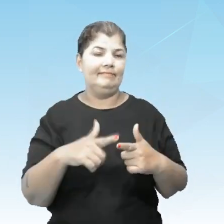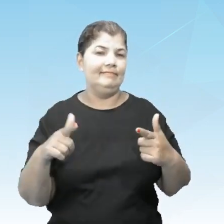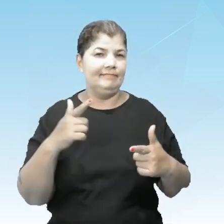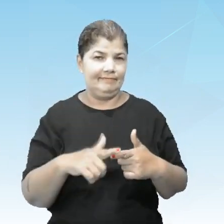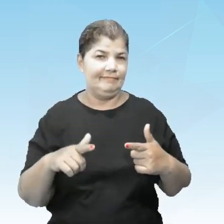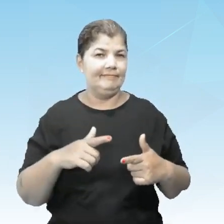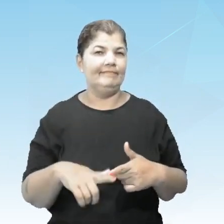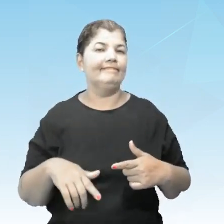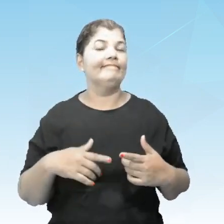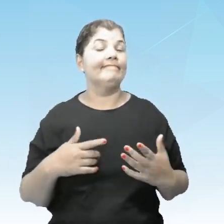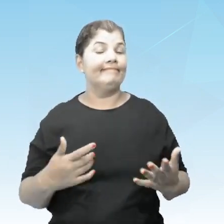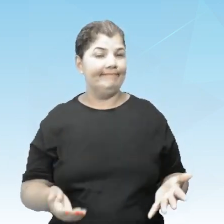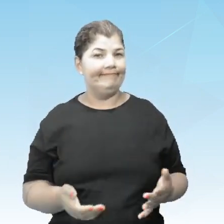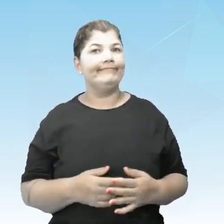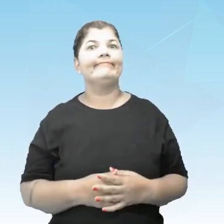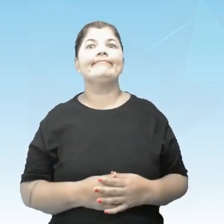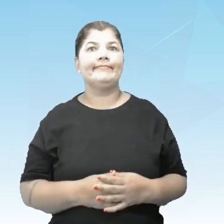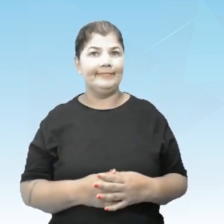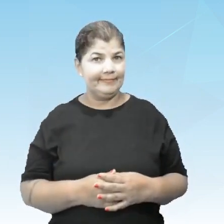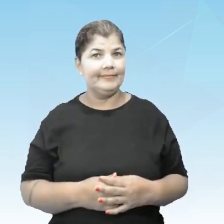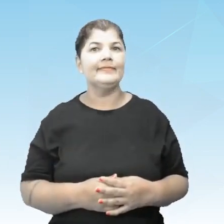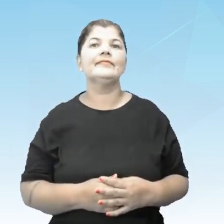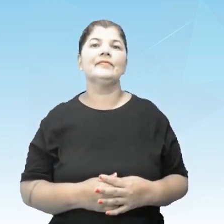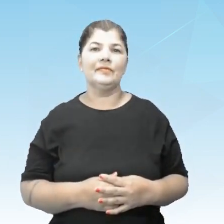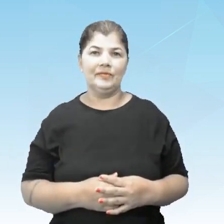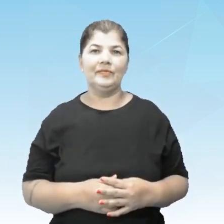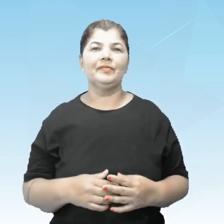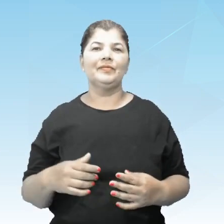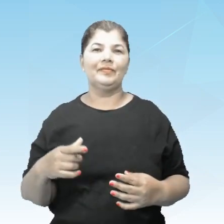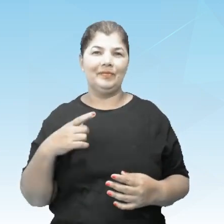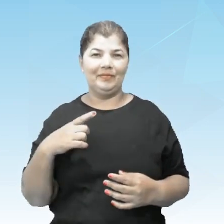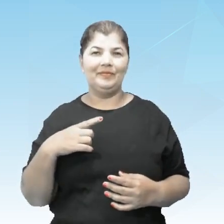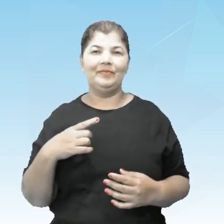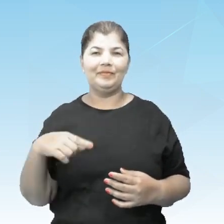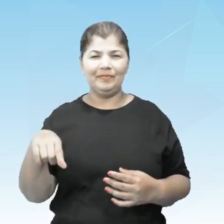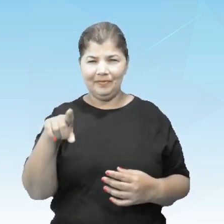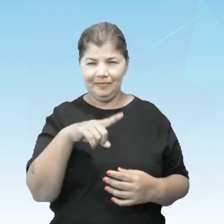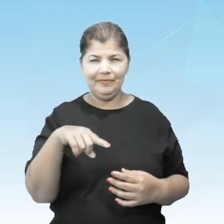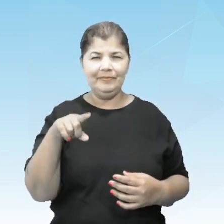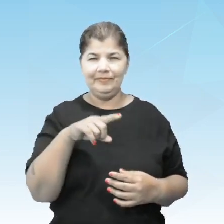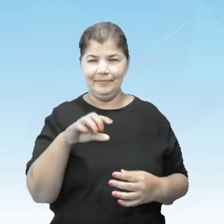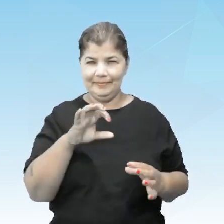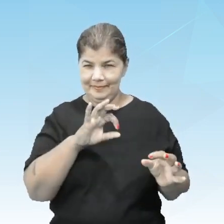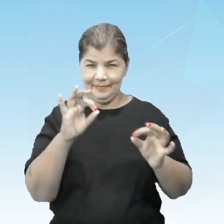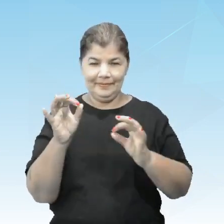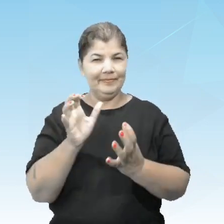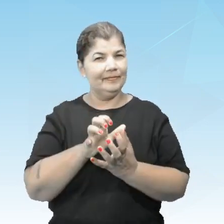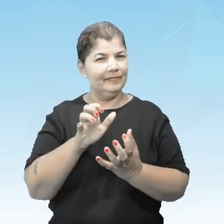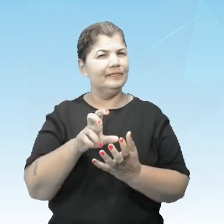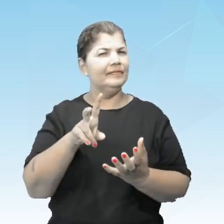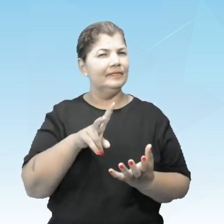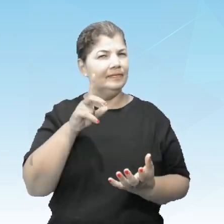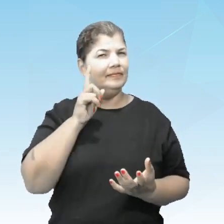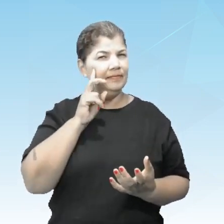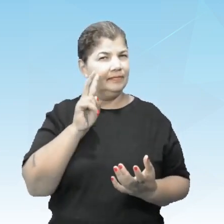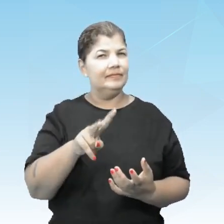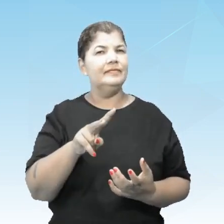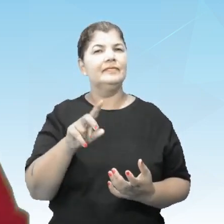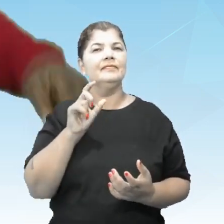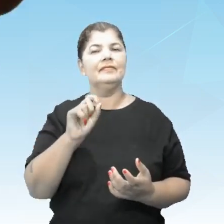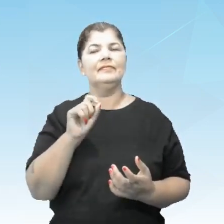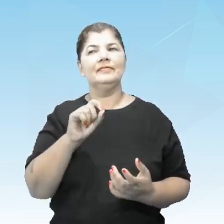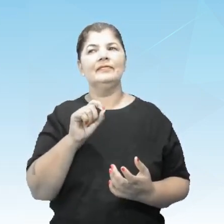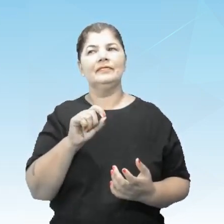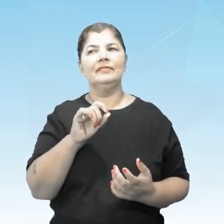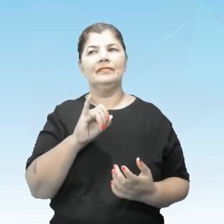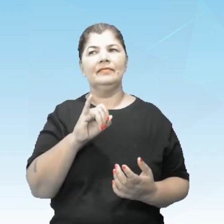e prezadas que nesse exato momento estão assistindo o nosso Educa PE. Olha, observa aí agora o